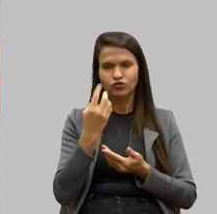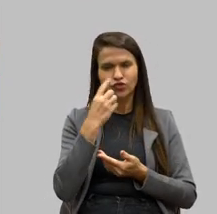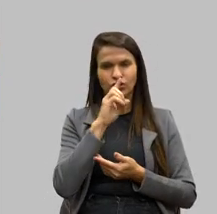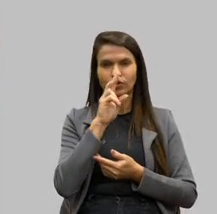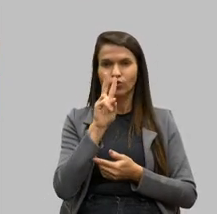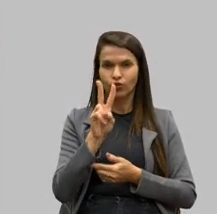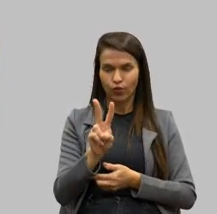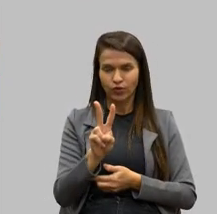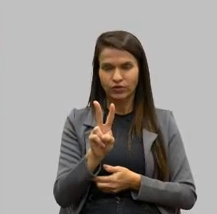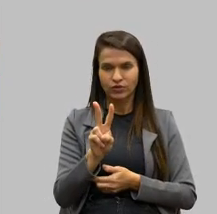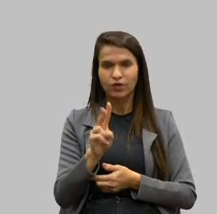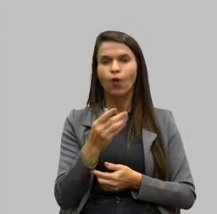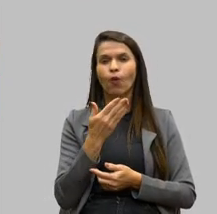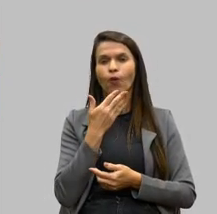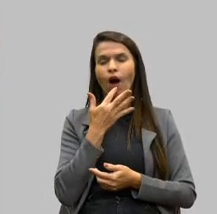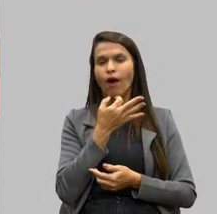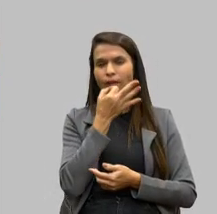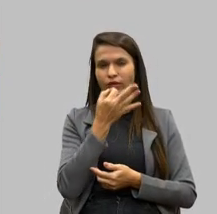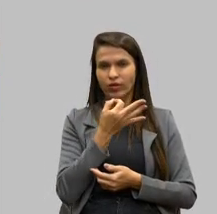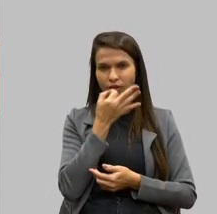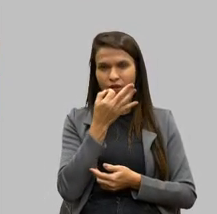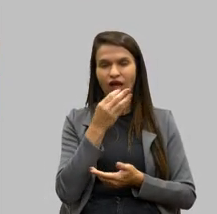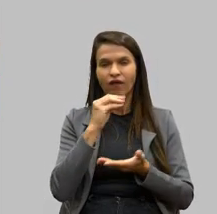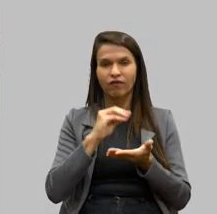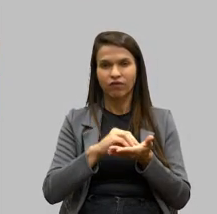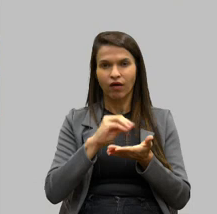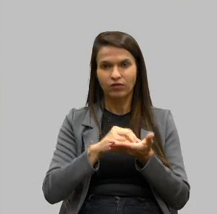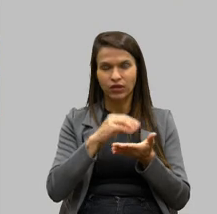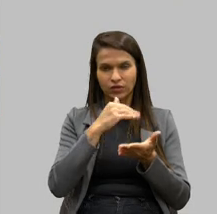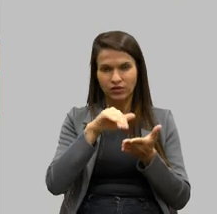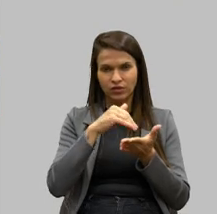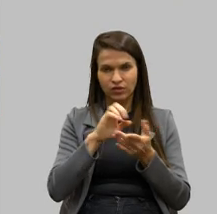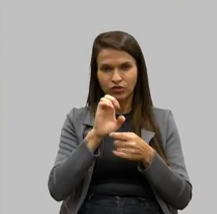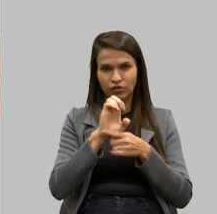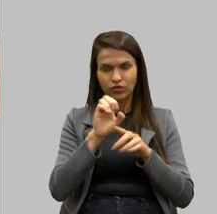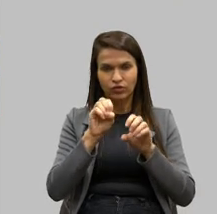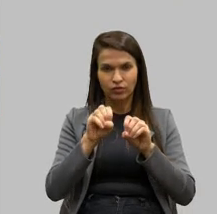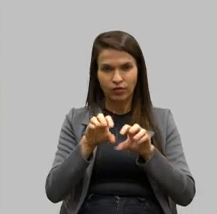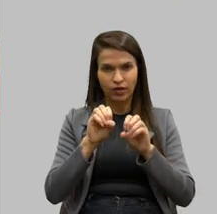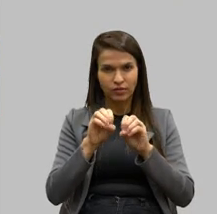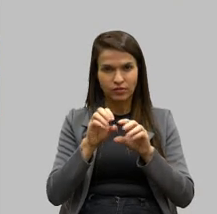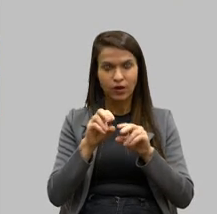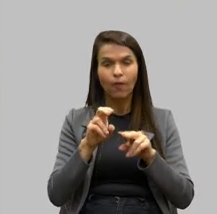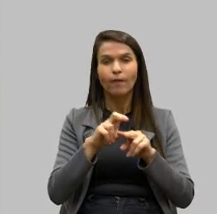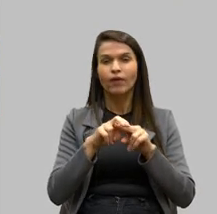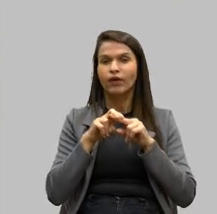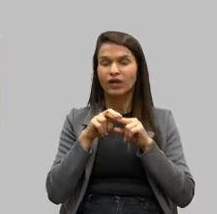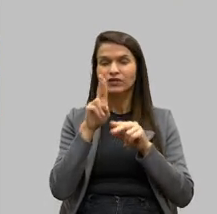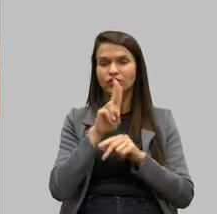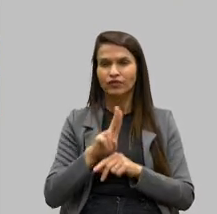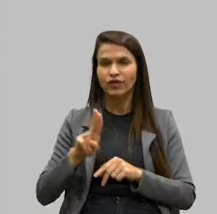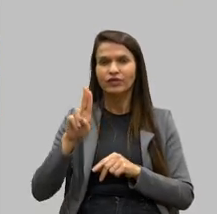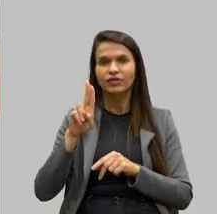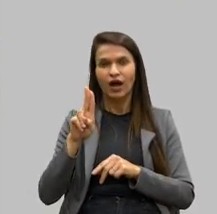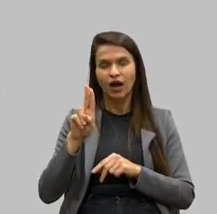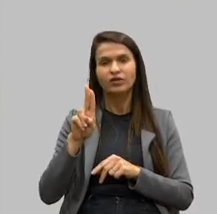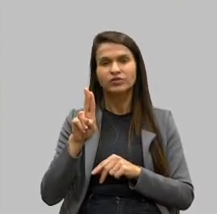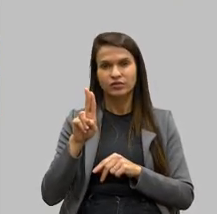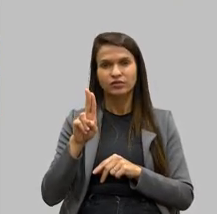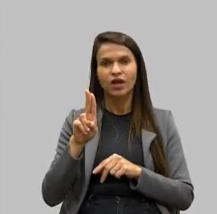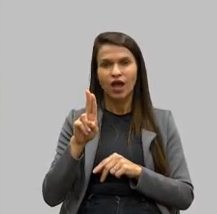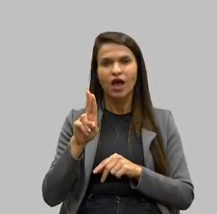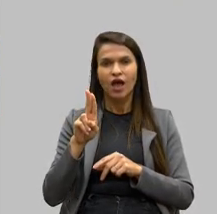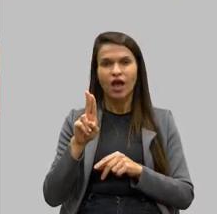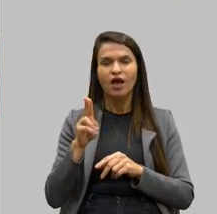E qual foi a crítica que eu fiz? Da ausência da Secretaria de Estado da Educação, porque as universidades foram para a